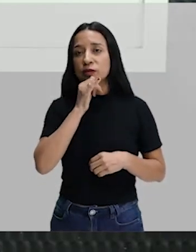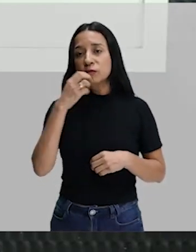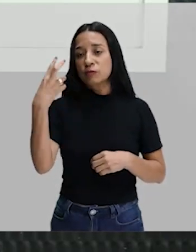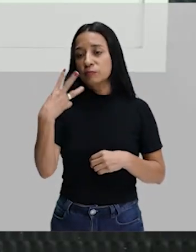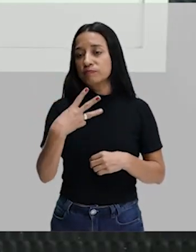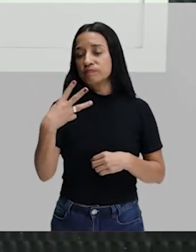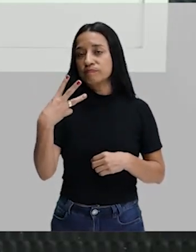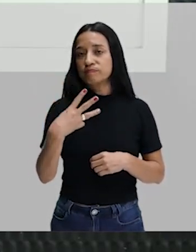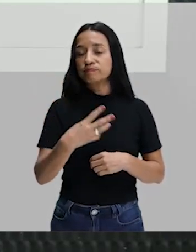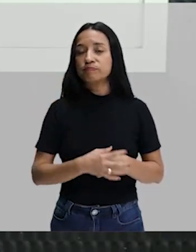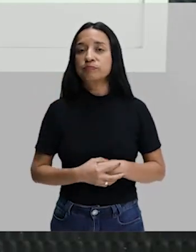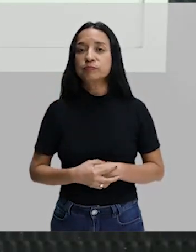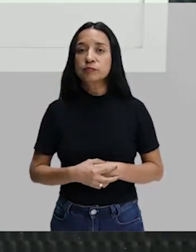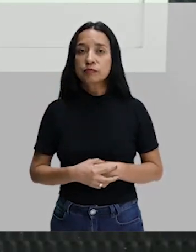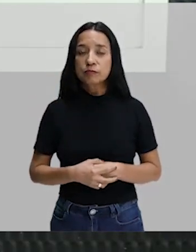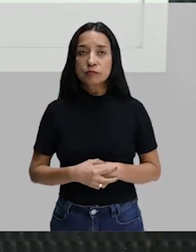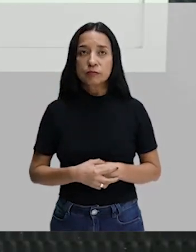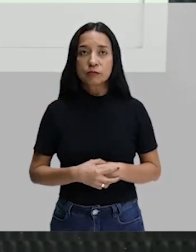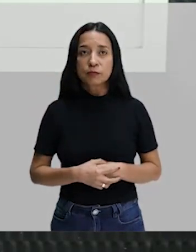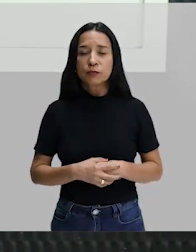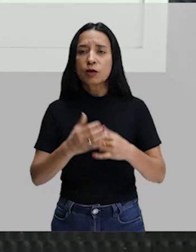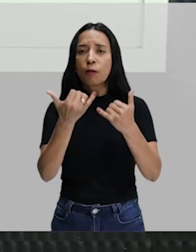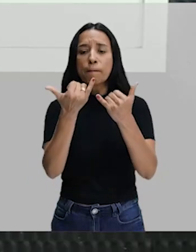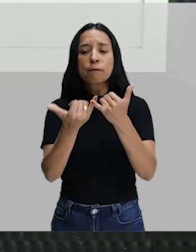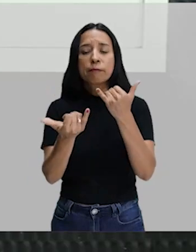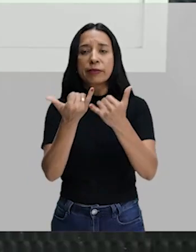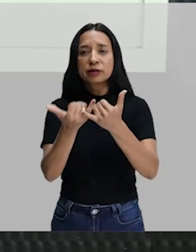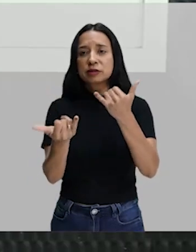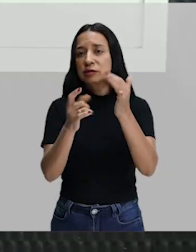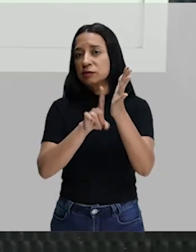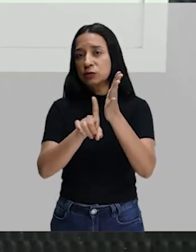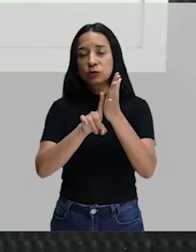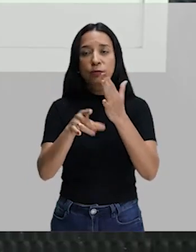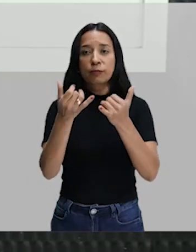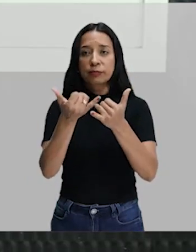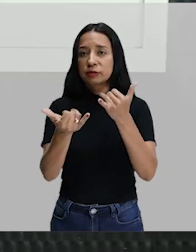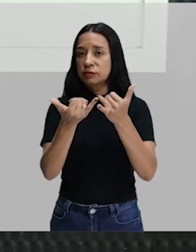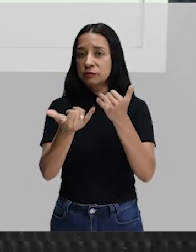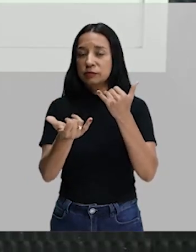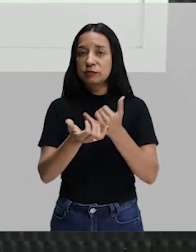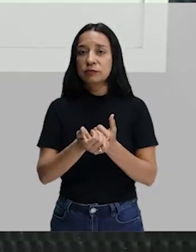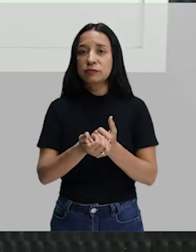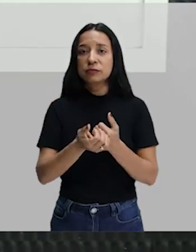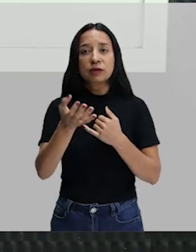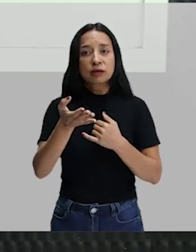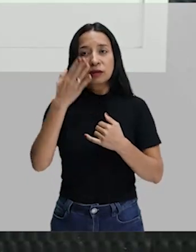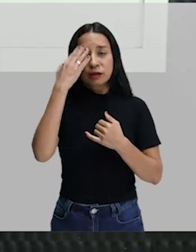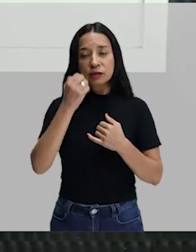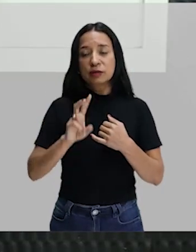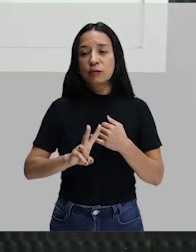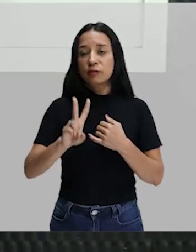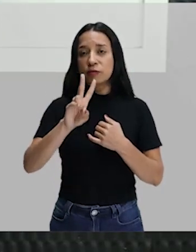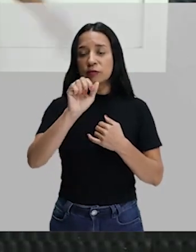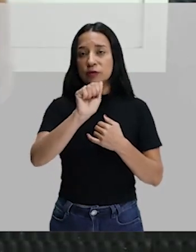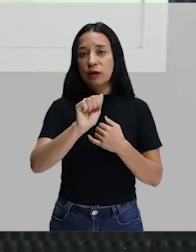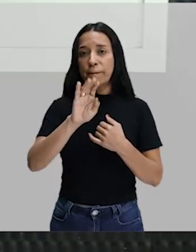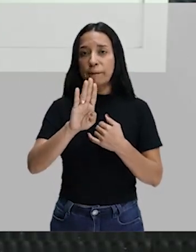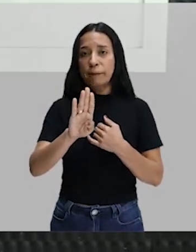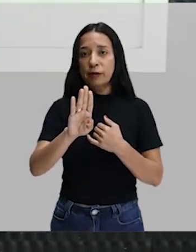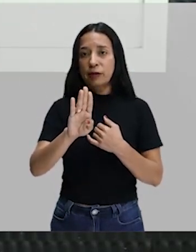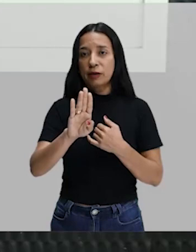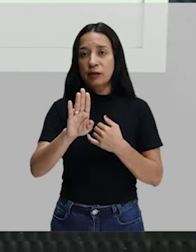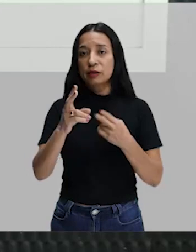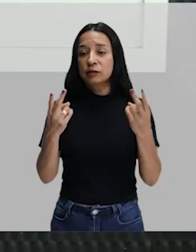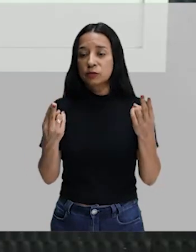3. Aqui é muito parecida, a questão é muito parecida. Tá? Ele quer saber o valor de A e de B